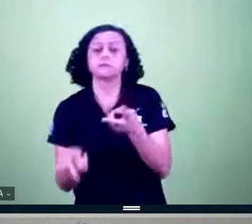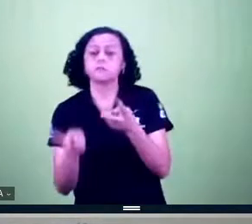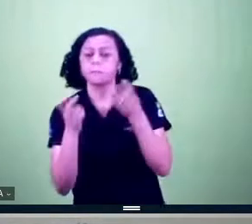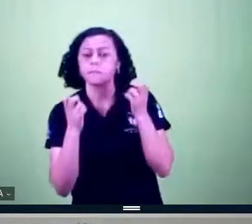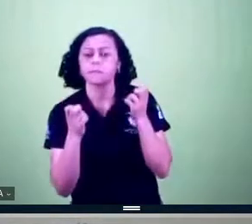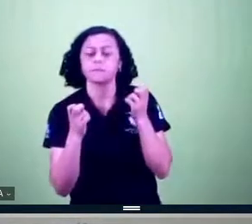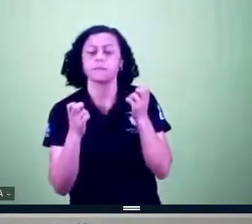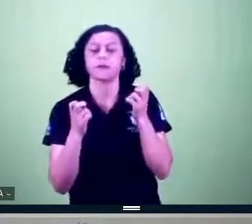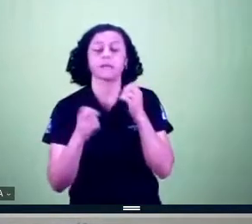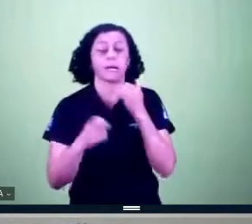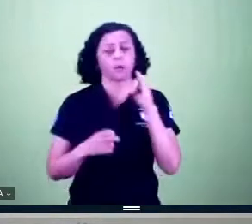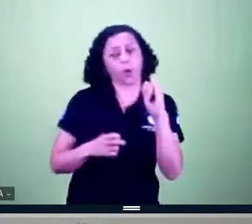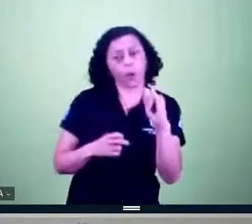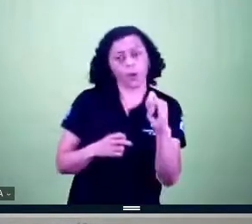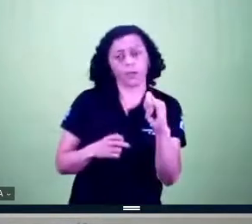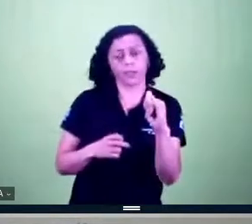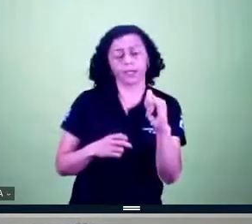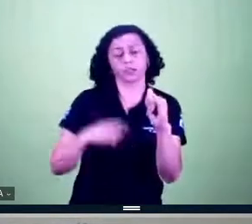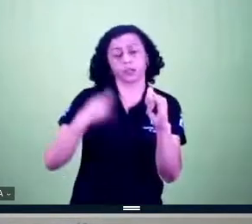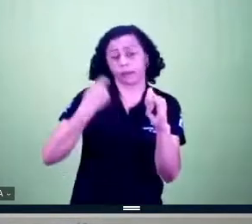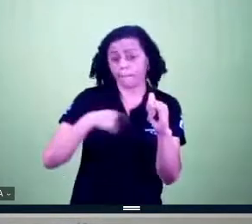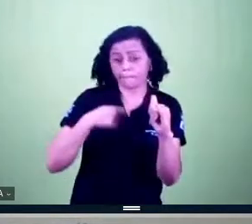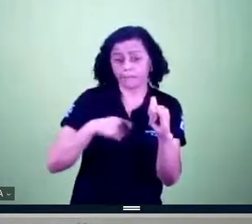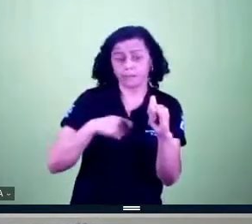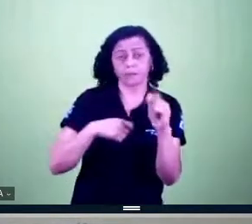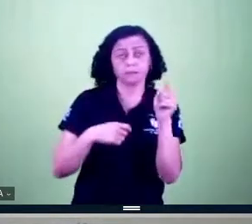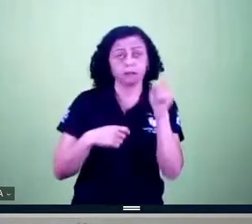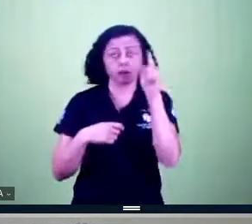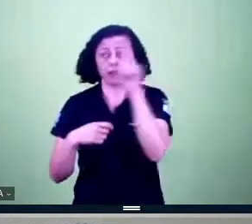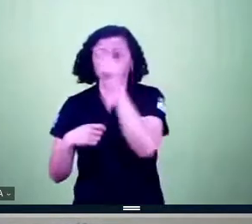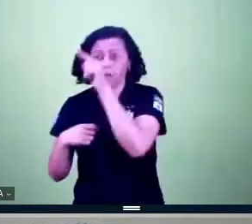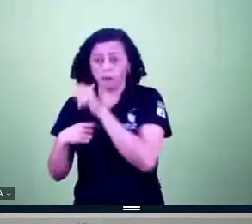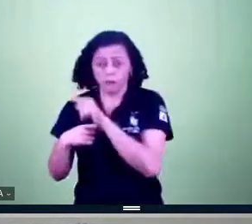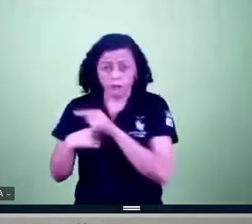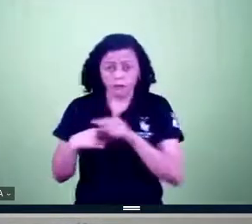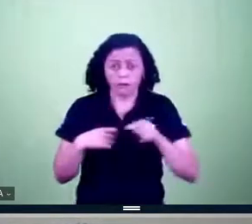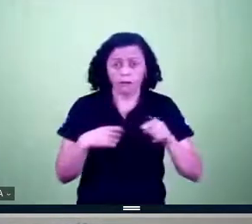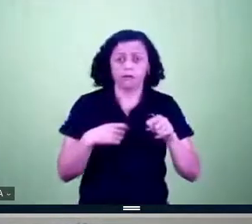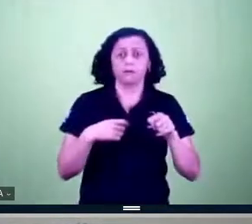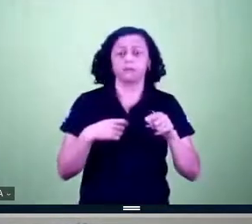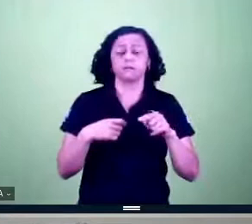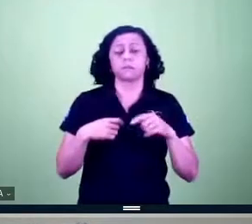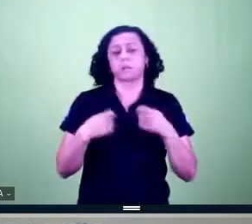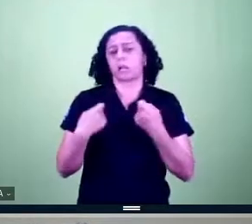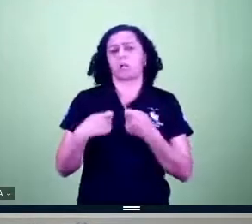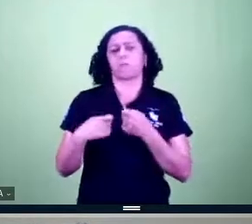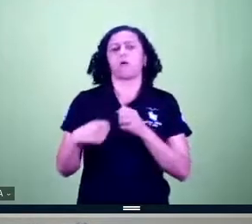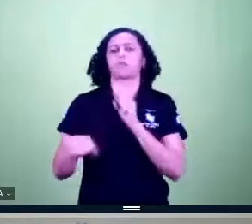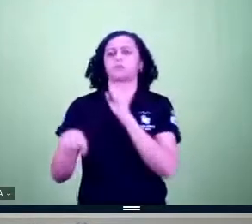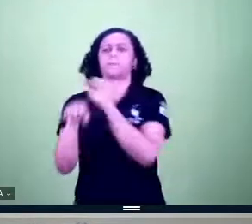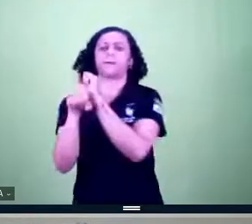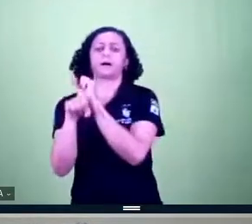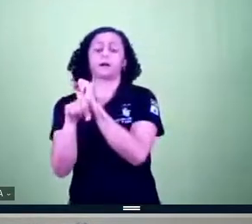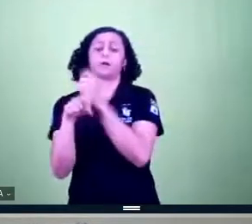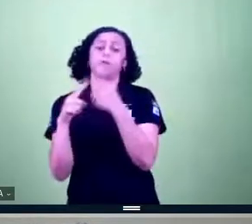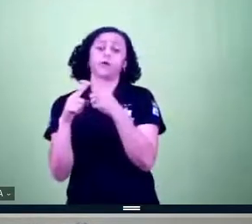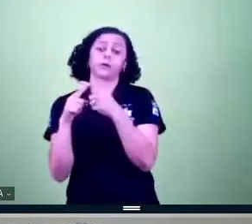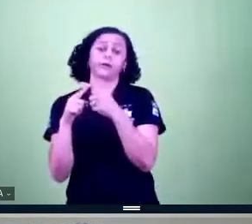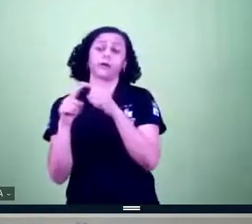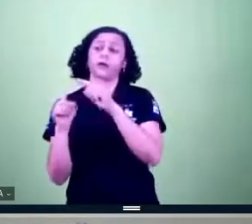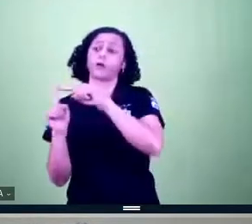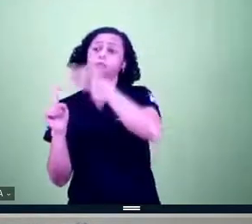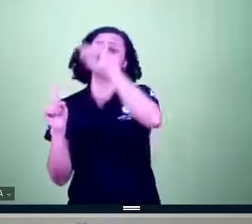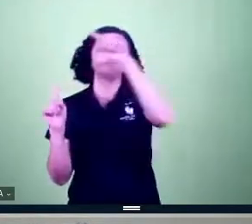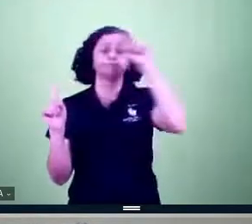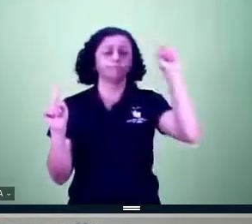onde passar, a corrente já tem que passar aqui, tem que passar aqui para fechar o circuito, ela não pode parar aqui. Se o circuito está fechado, ela passa primeiro